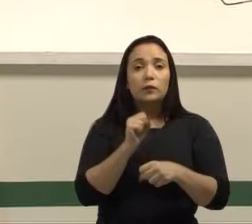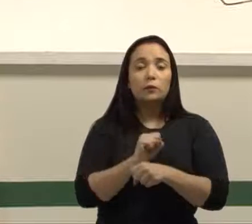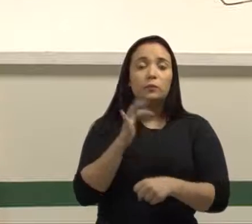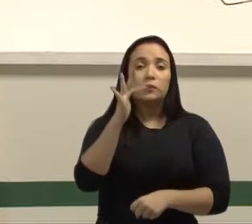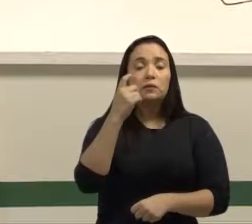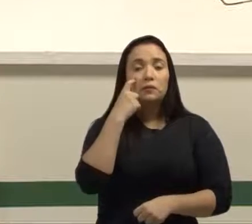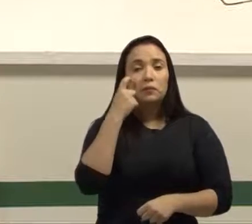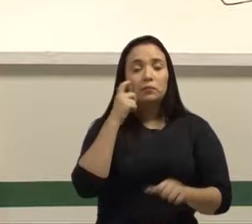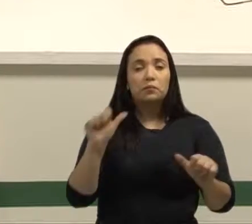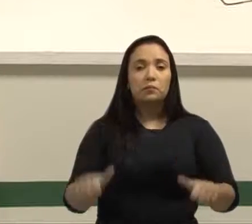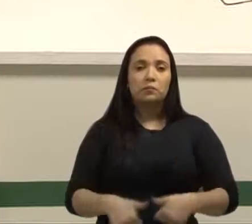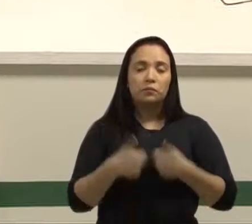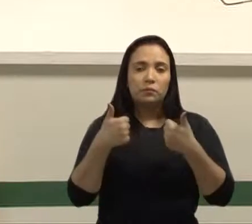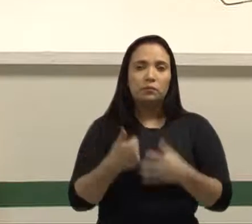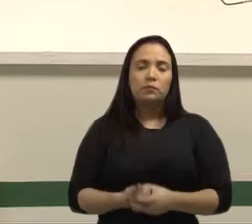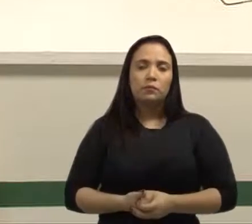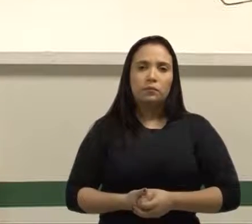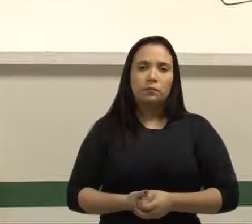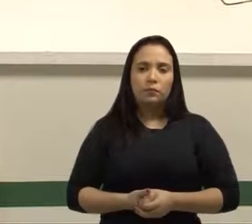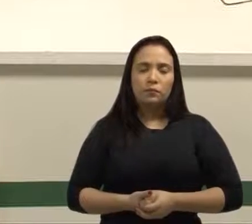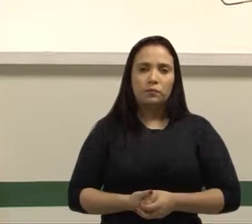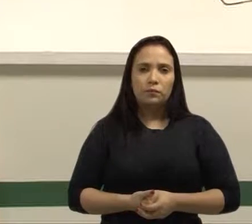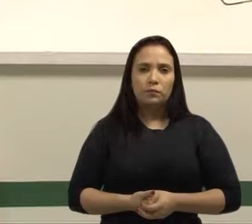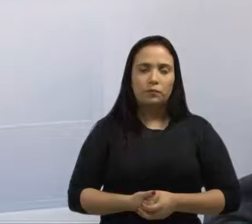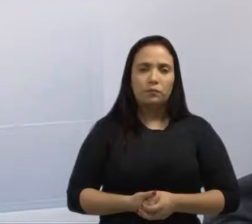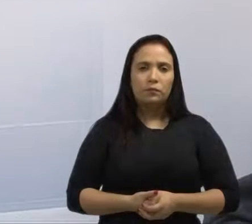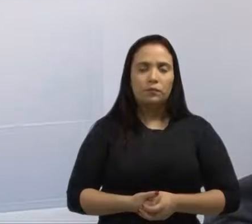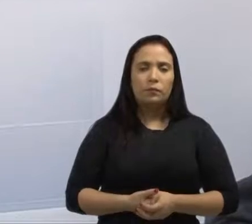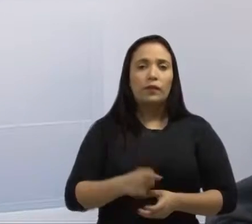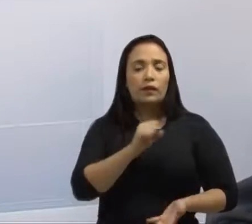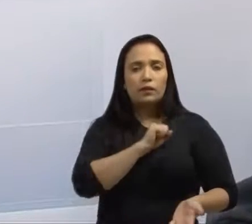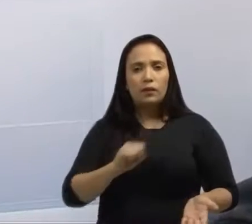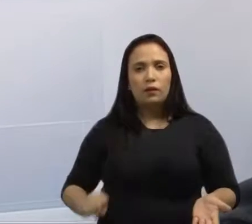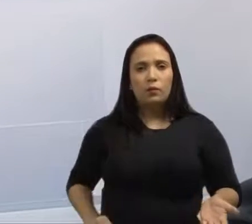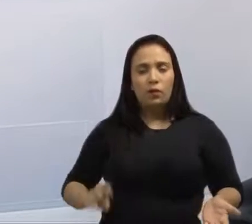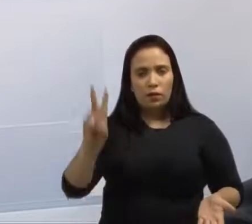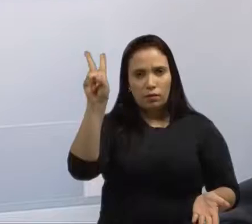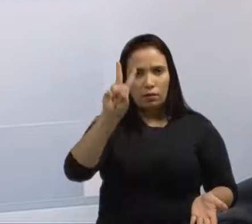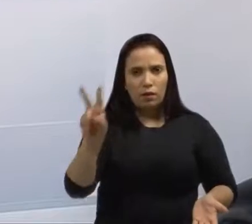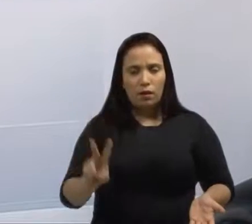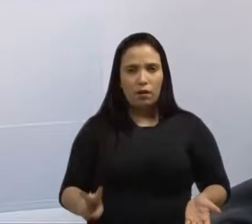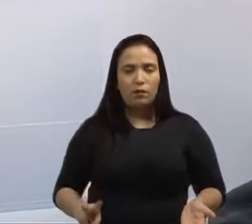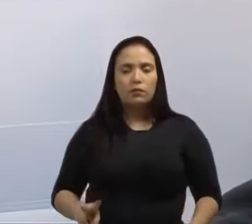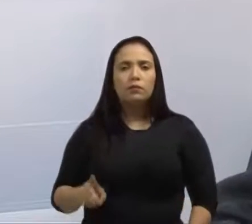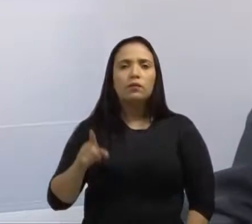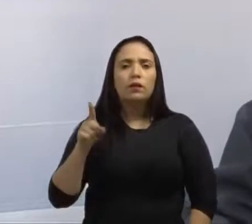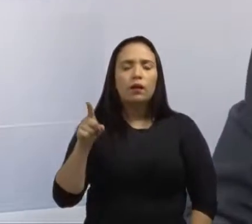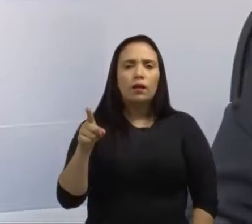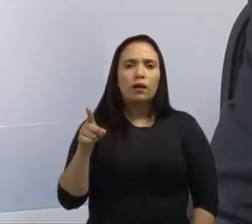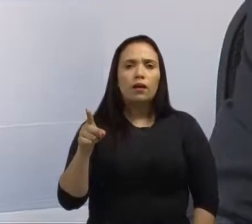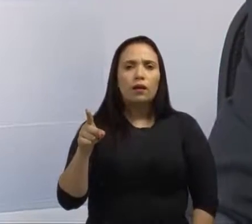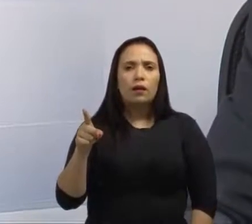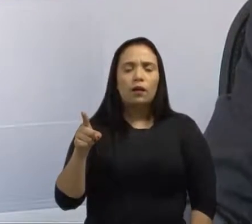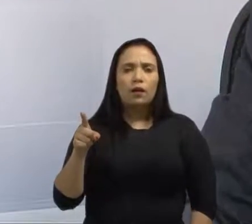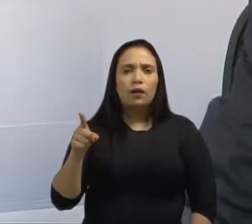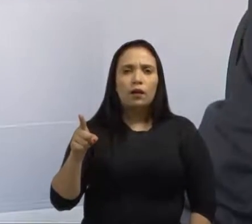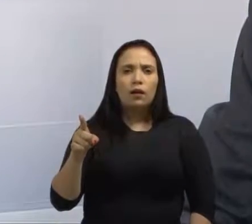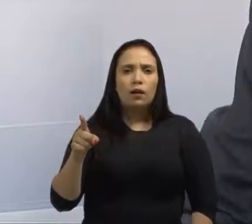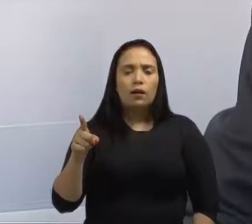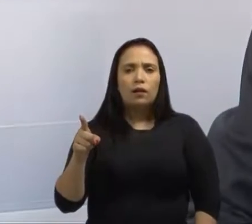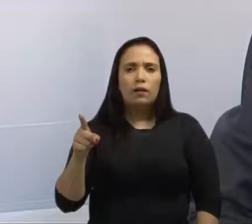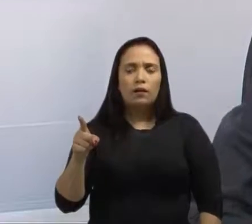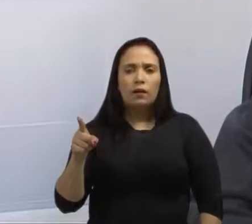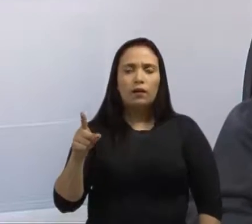gente possa sair dessa situação. O senador Tasso Gereissati, está tentando montar um grupo ao redor